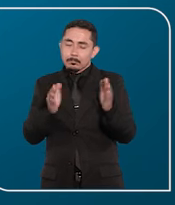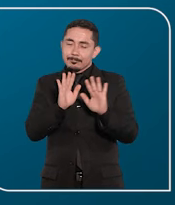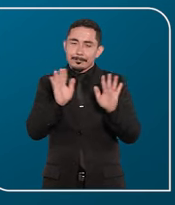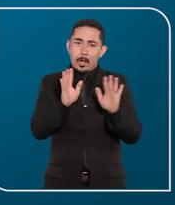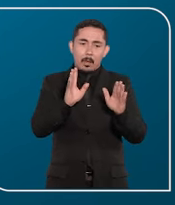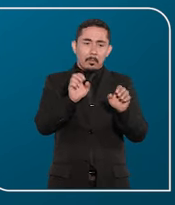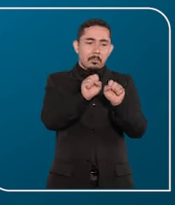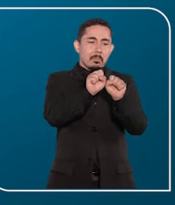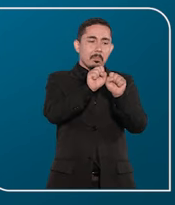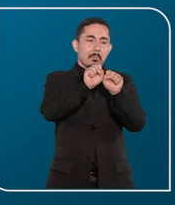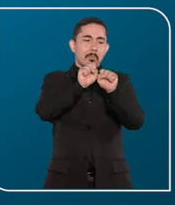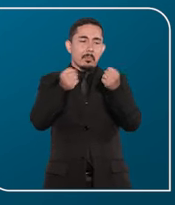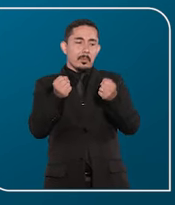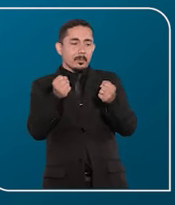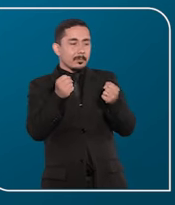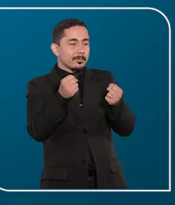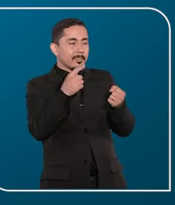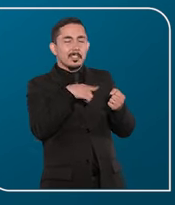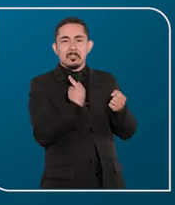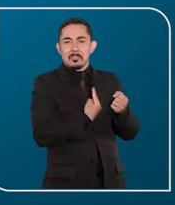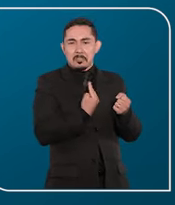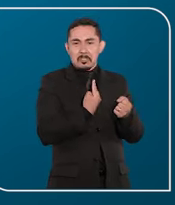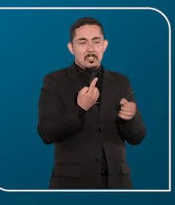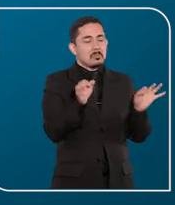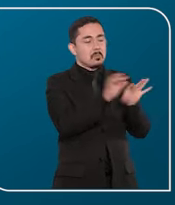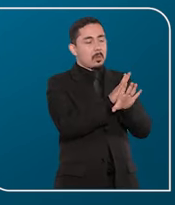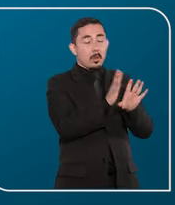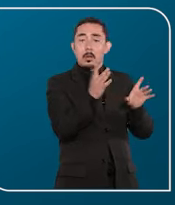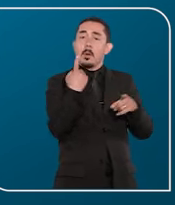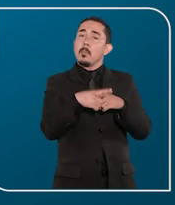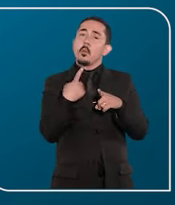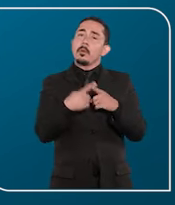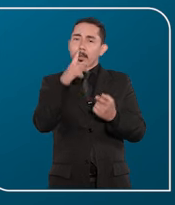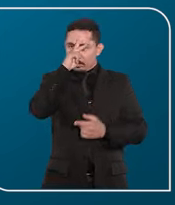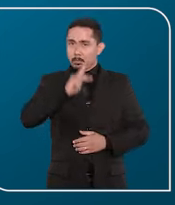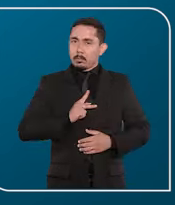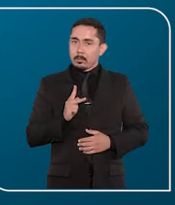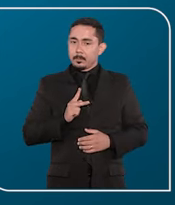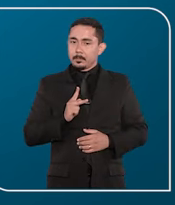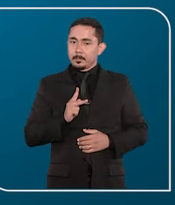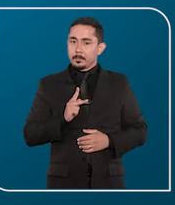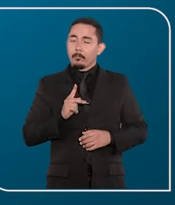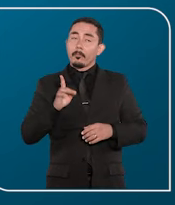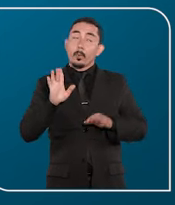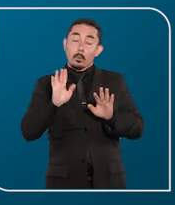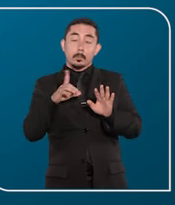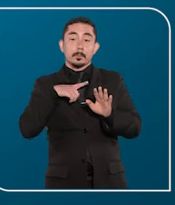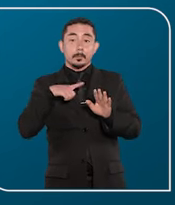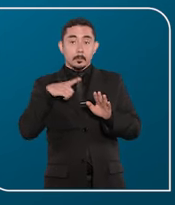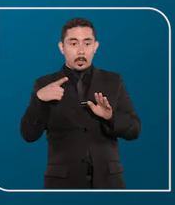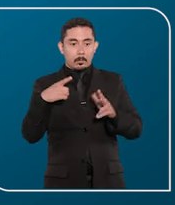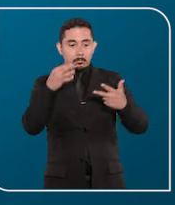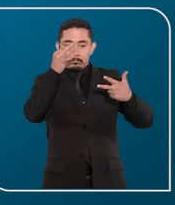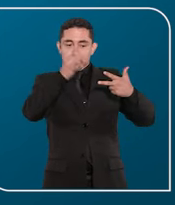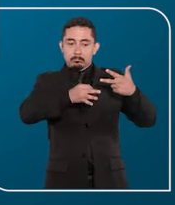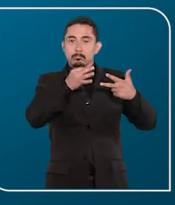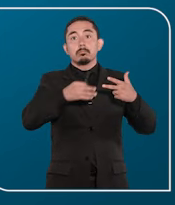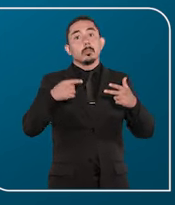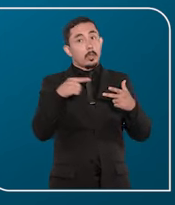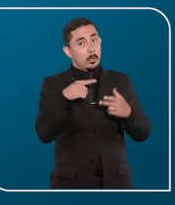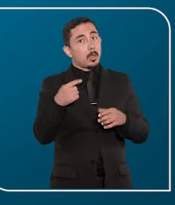né, ou usando a nossa própria força. Então nós temos um órgão, nosso órgão jurisdicional, que tem esse poder. No